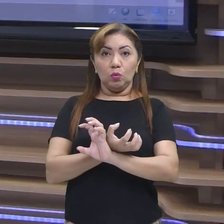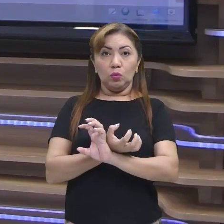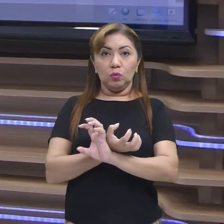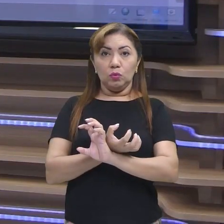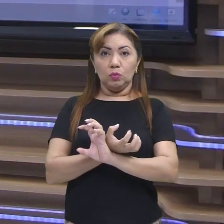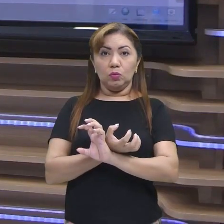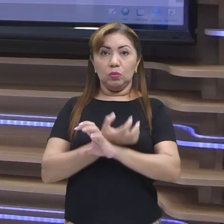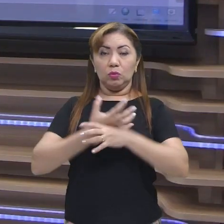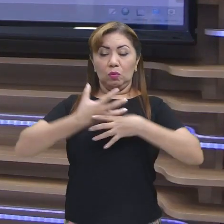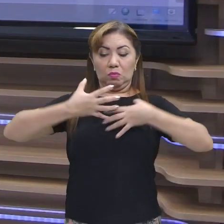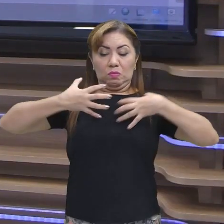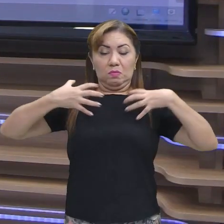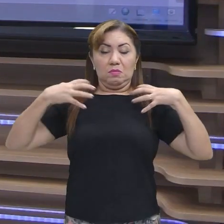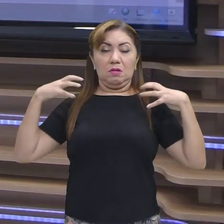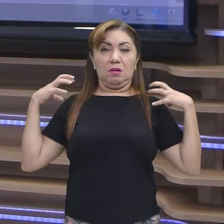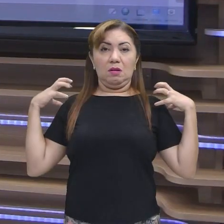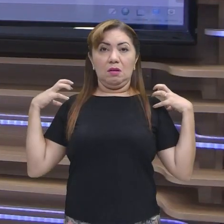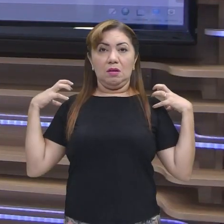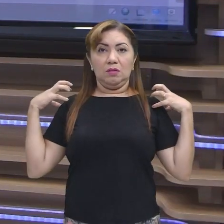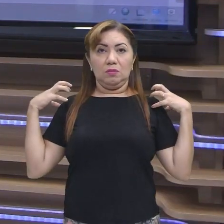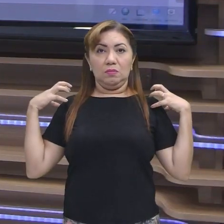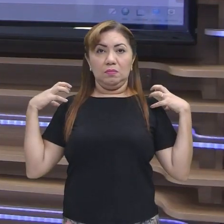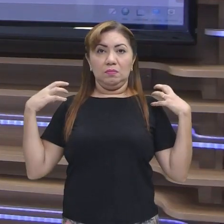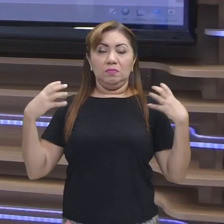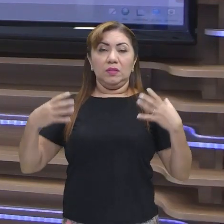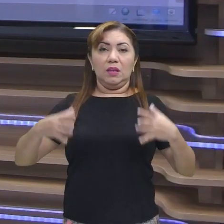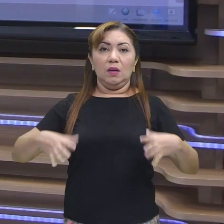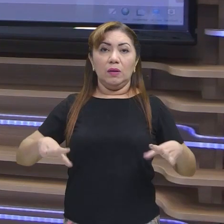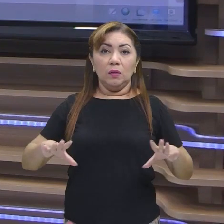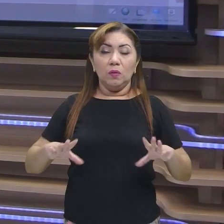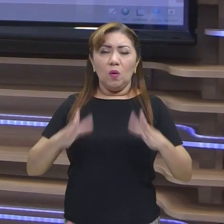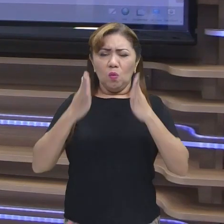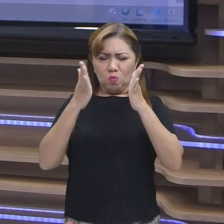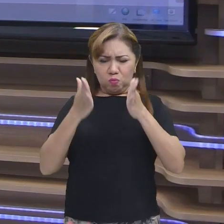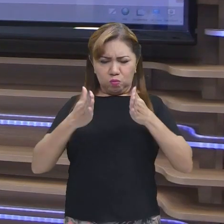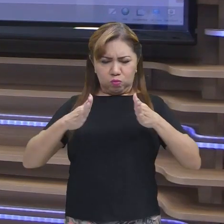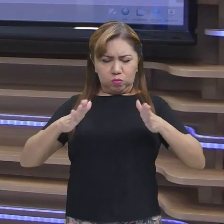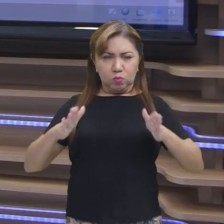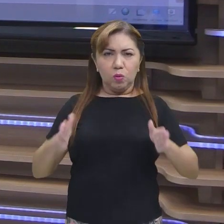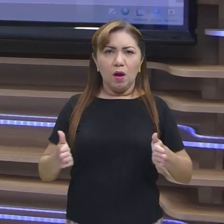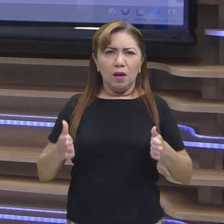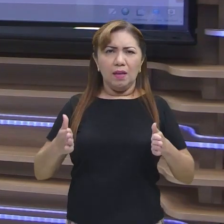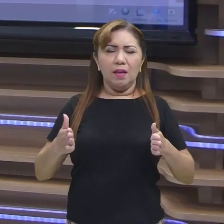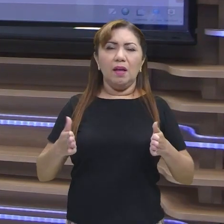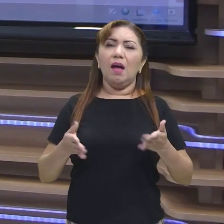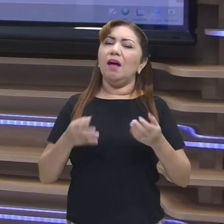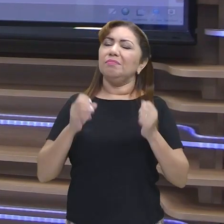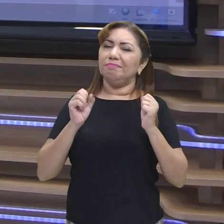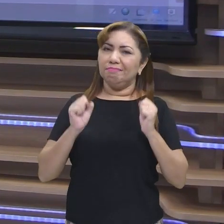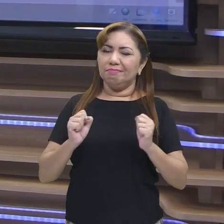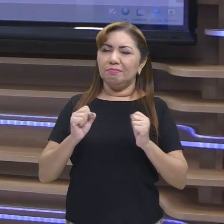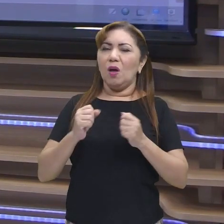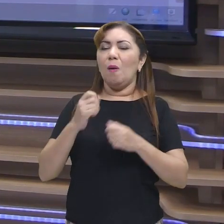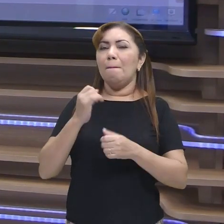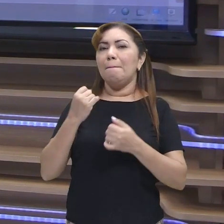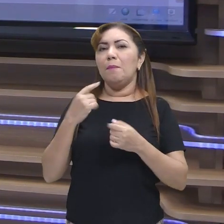alargar, os quadris também começam a se alargar, então ocorre toda uma mudança corporal por conta da